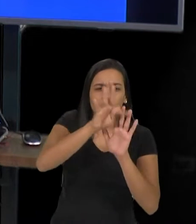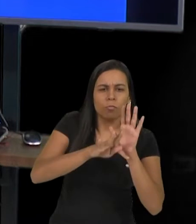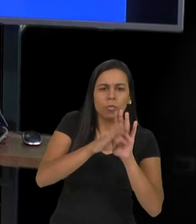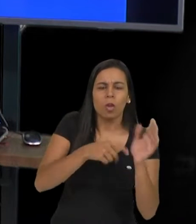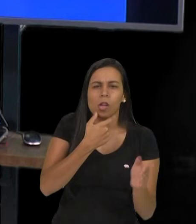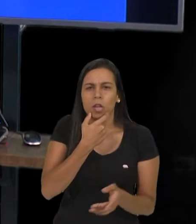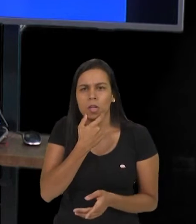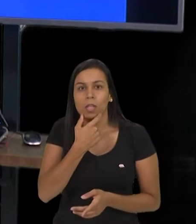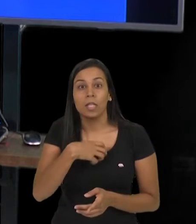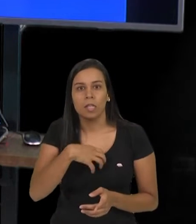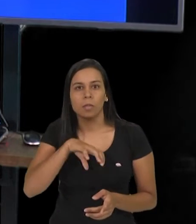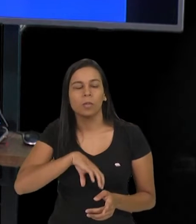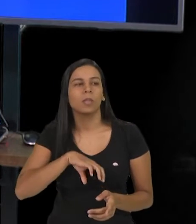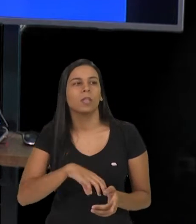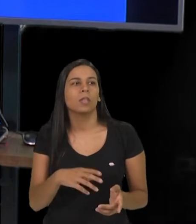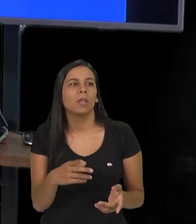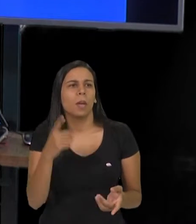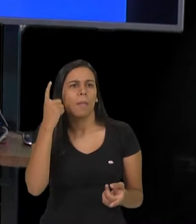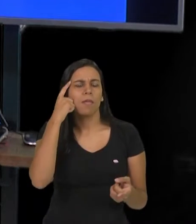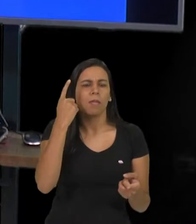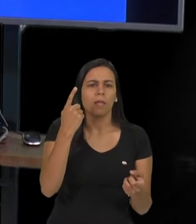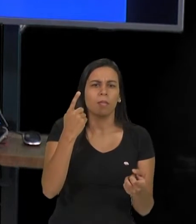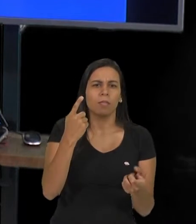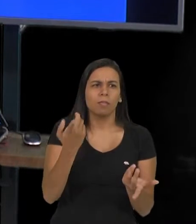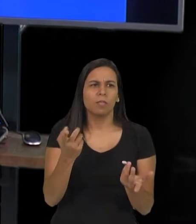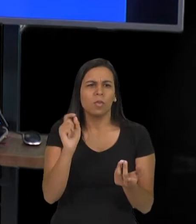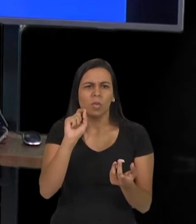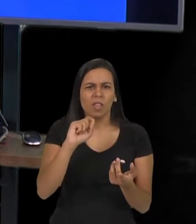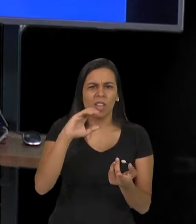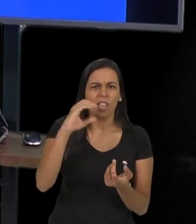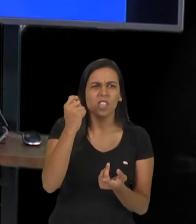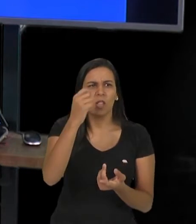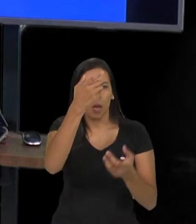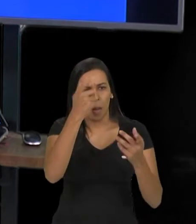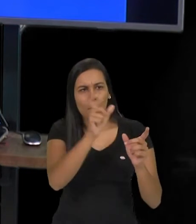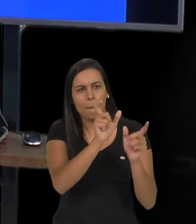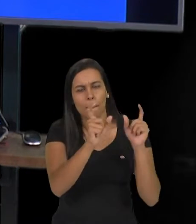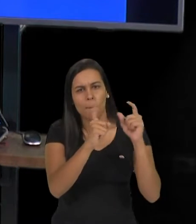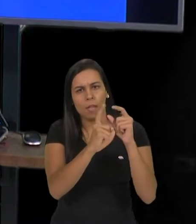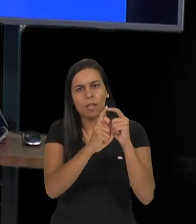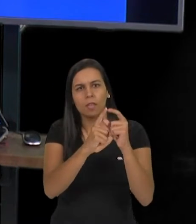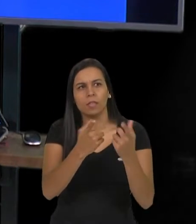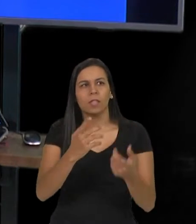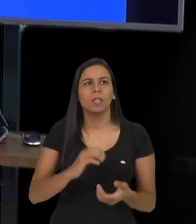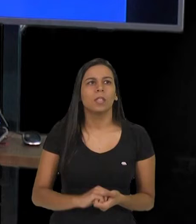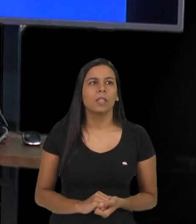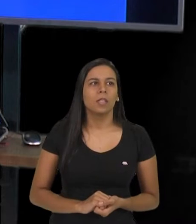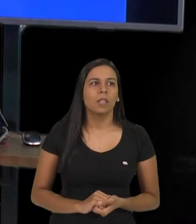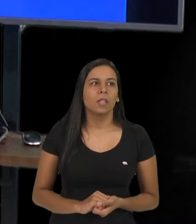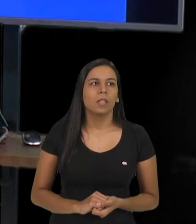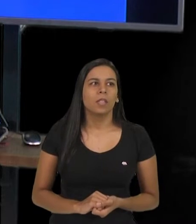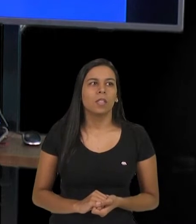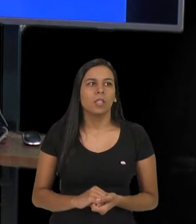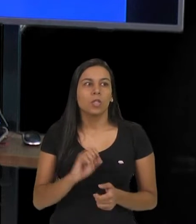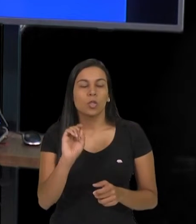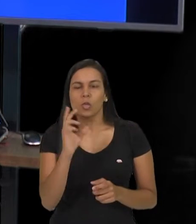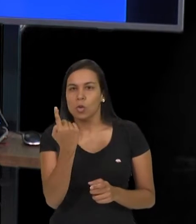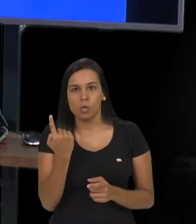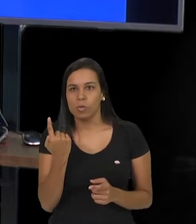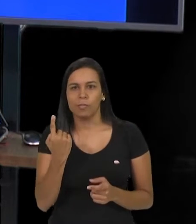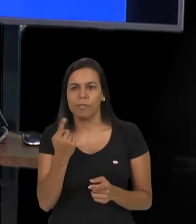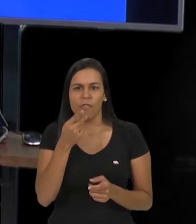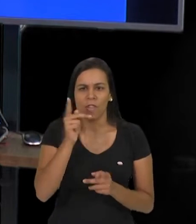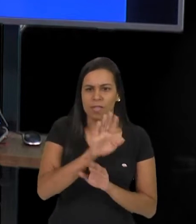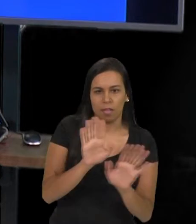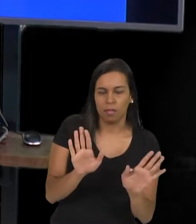palavra charocada, né? Você dizia, o que danado é charocada? O que é tineiro? O que é dara? O que é zunica? Sozinha ela não dizem nada. Pensa nisso